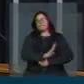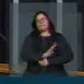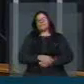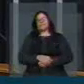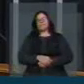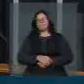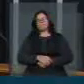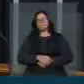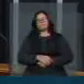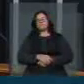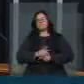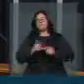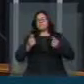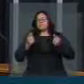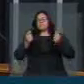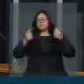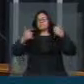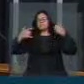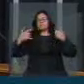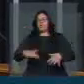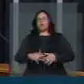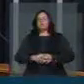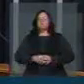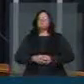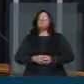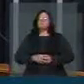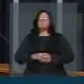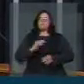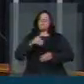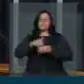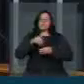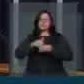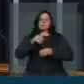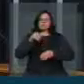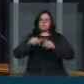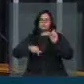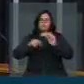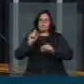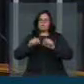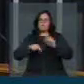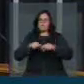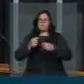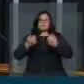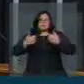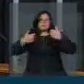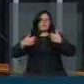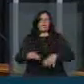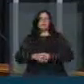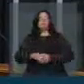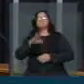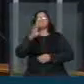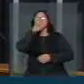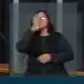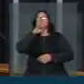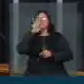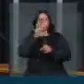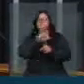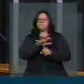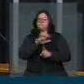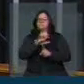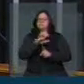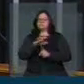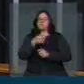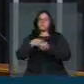caríssimo, de eleições caríssimas, com o excesso de influência do poder econômico,